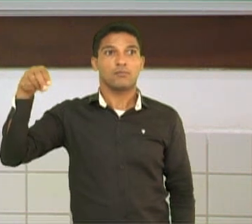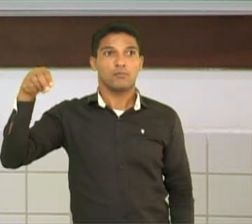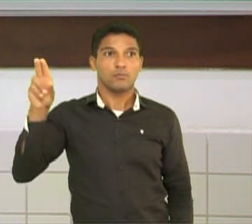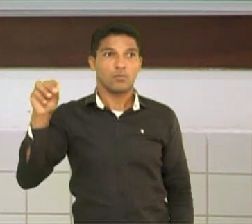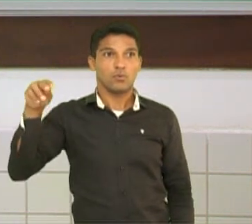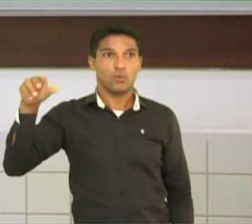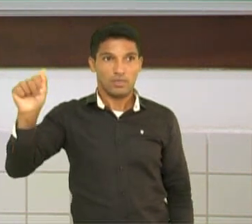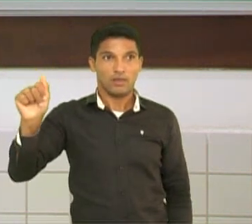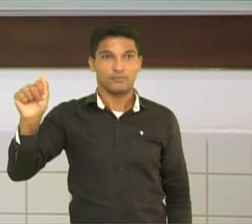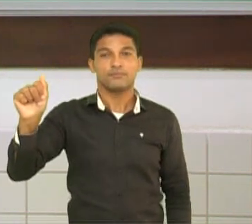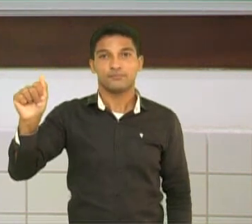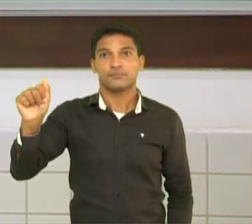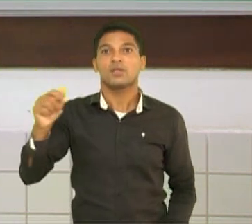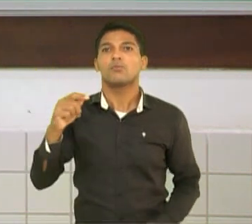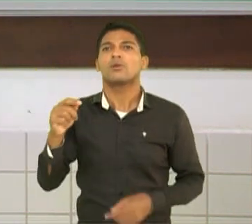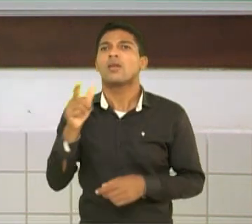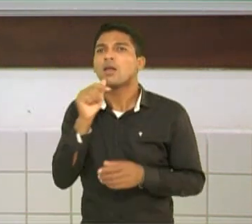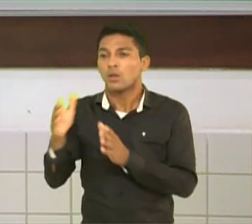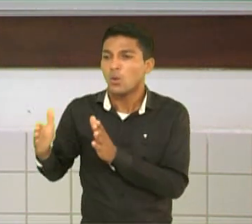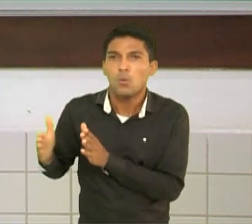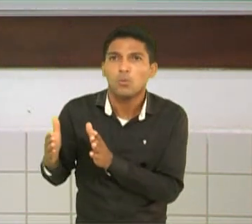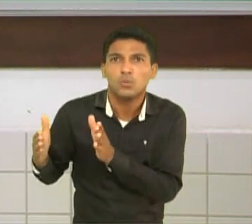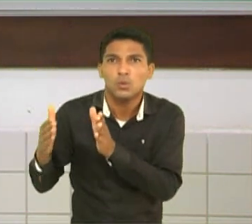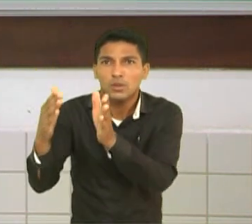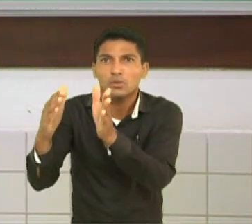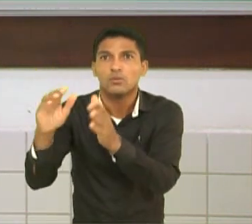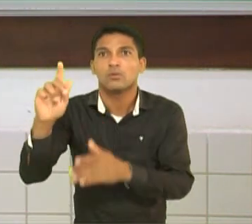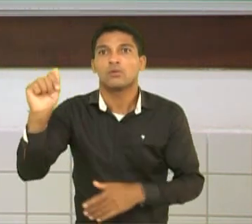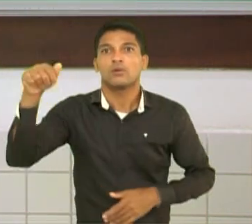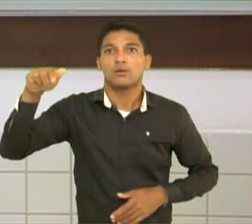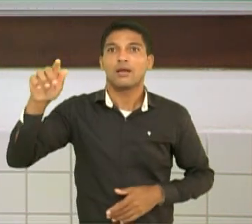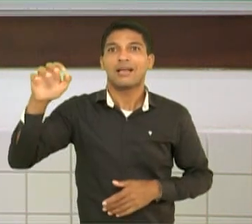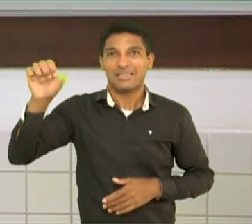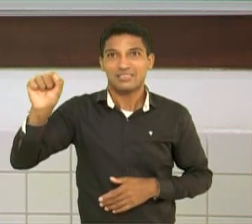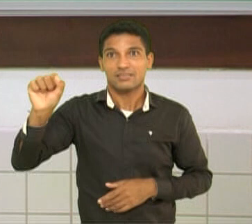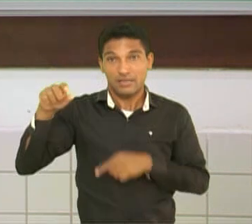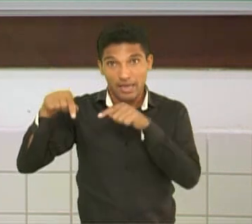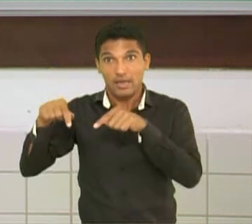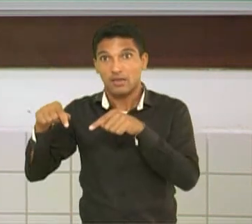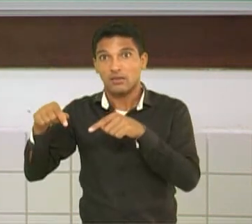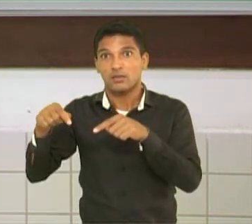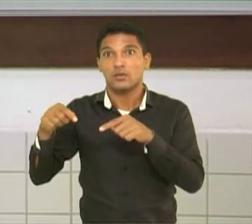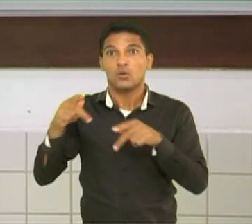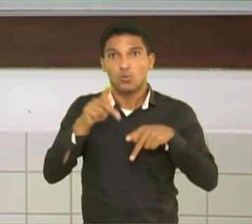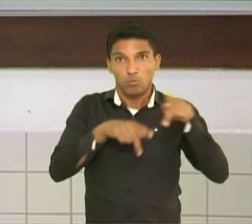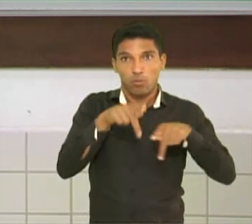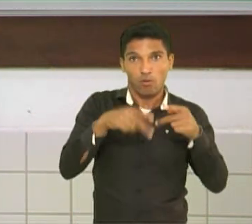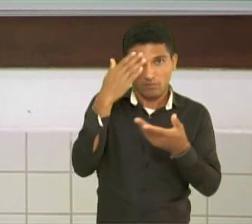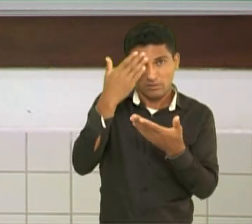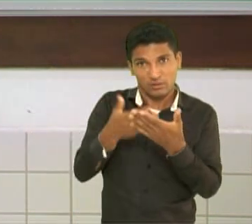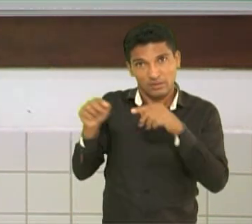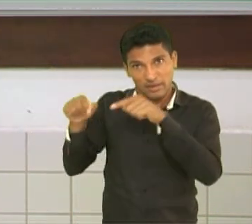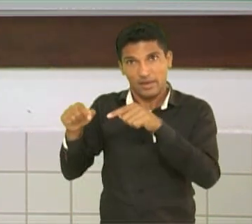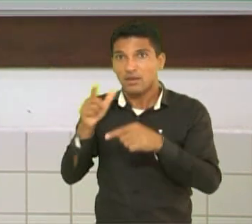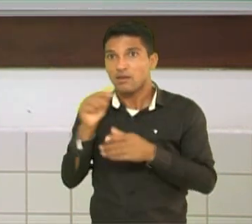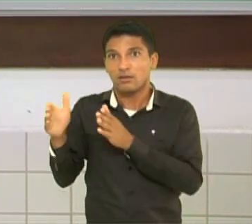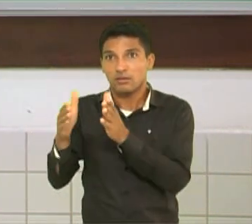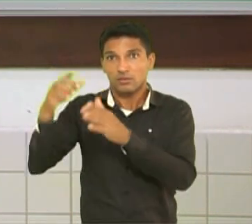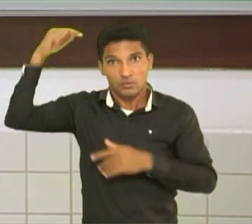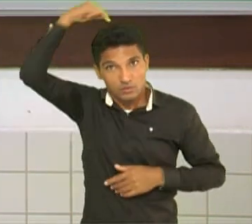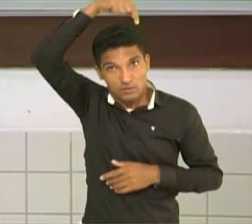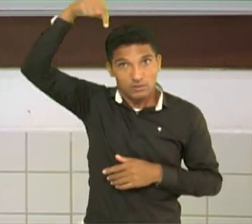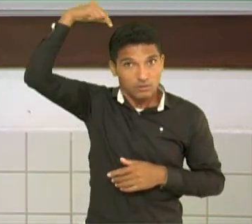do Ganges. De fato, o rio Ganges é um dos rios sagrados mais conhecidos do mundo. Mas o Kumbh Mela acontece às margens de